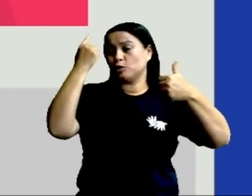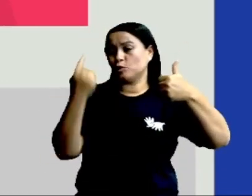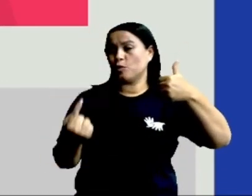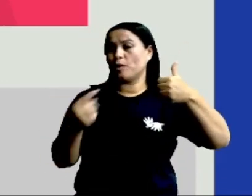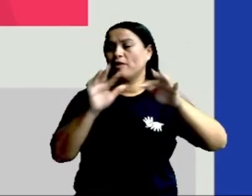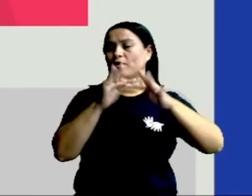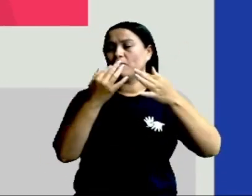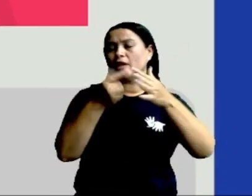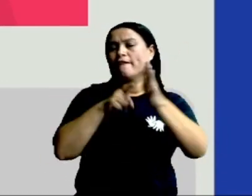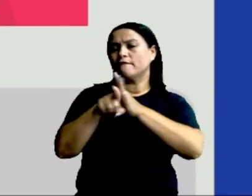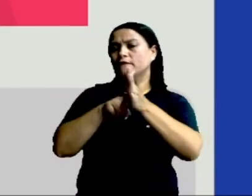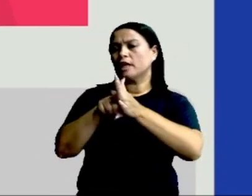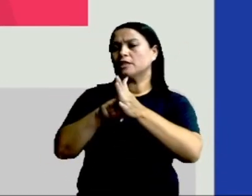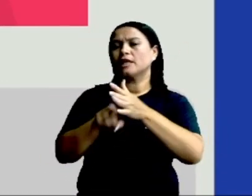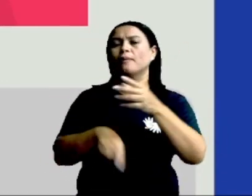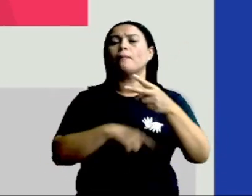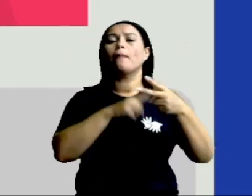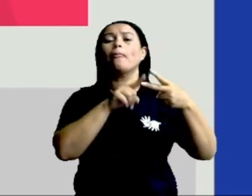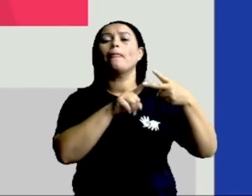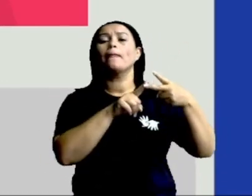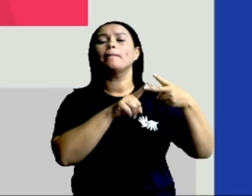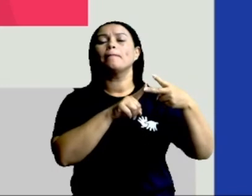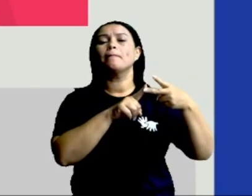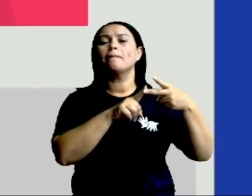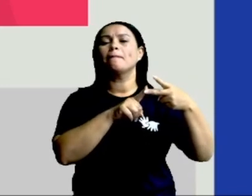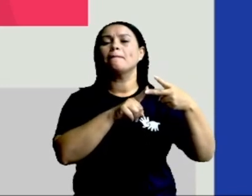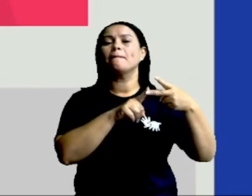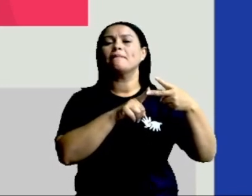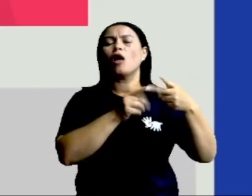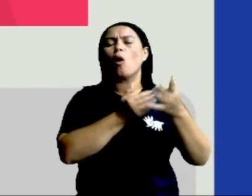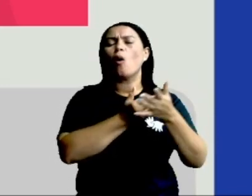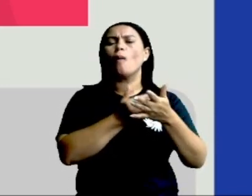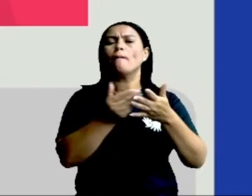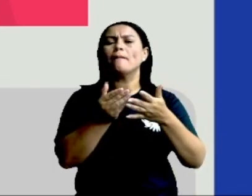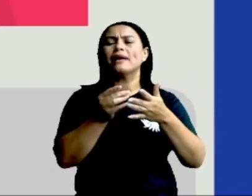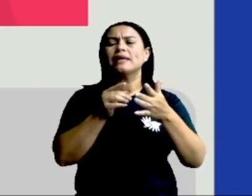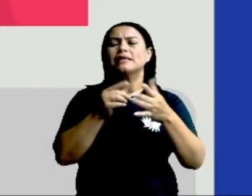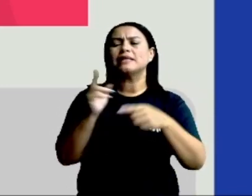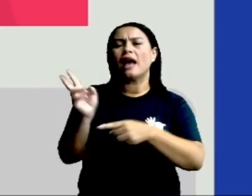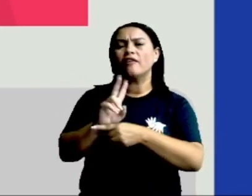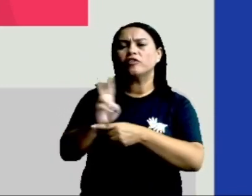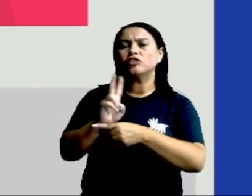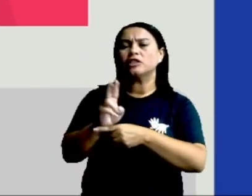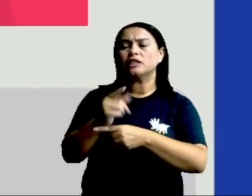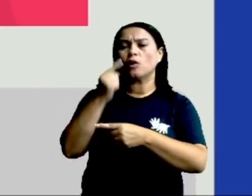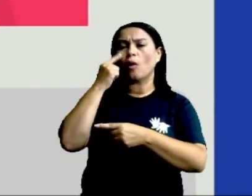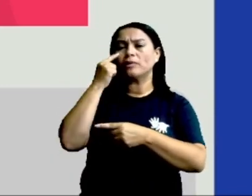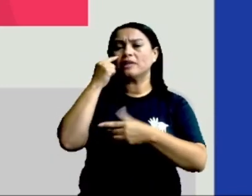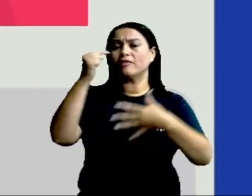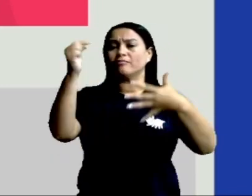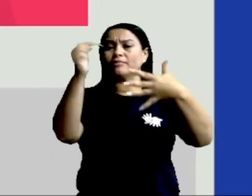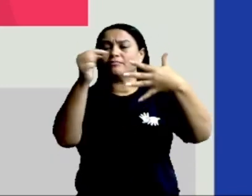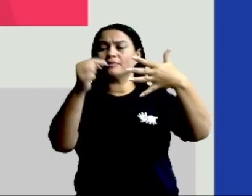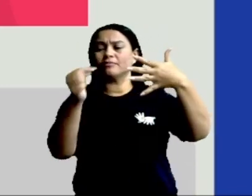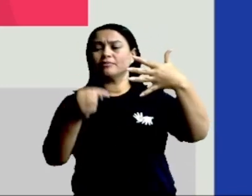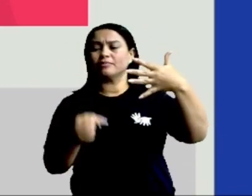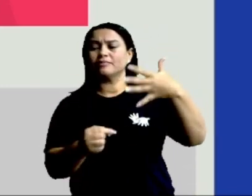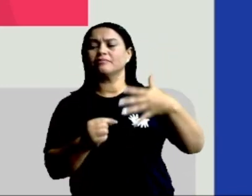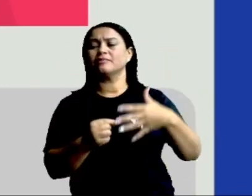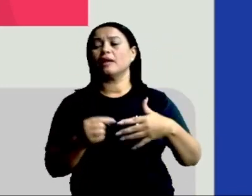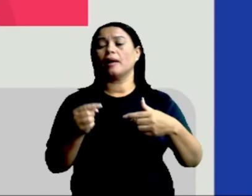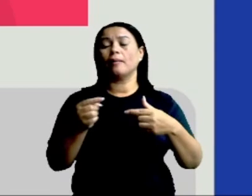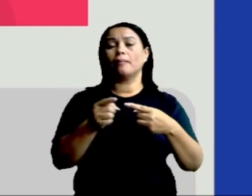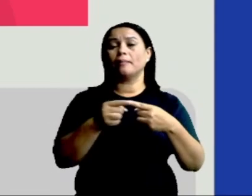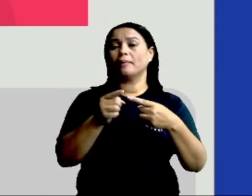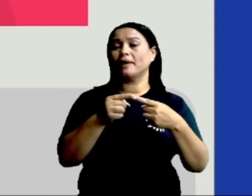para a investigação. Segundo passo, inicie a investigação seguindo as seguintes pistas.